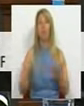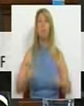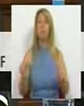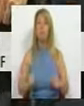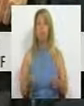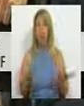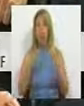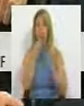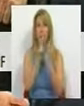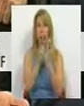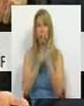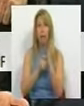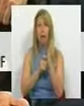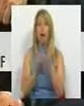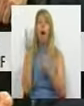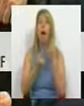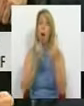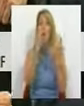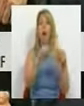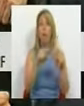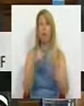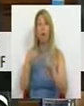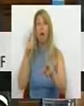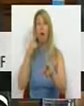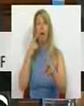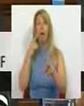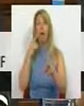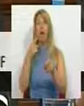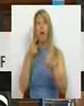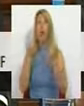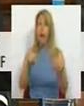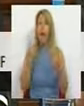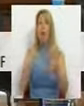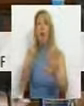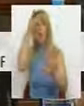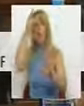E tomaram nota de que algumas com pareceres desfavoráveis? Algumas com pareceres desfavoráveis, sim.